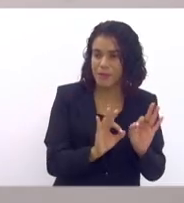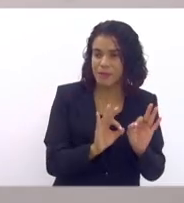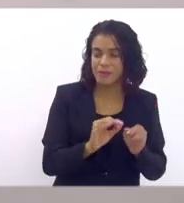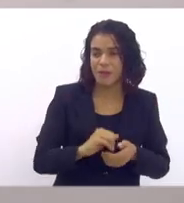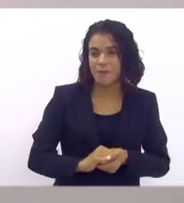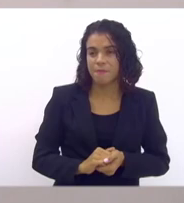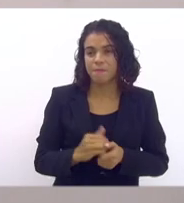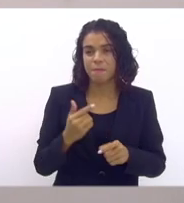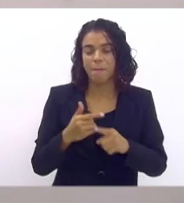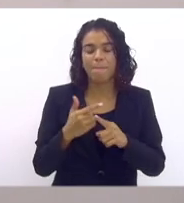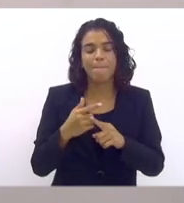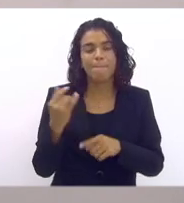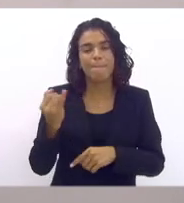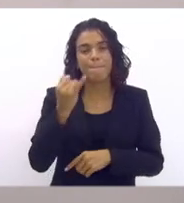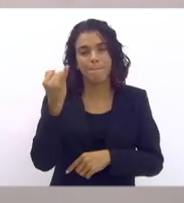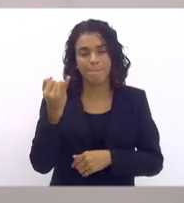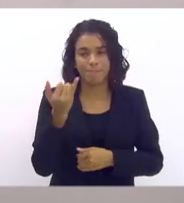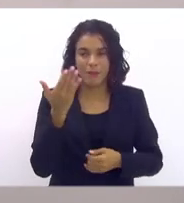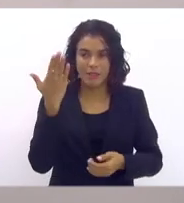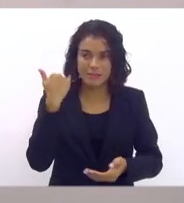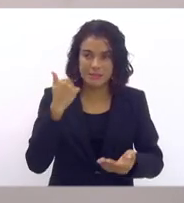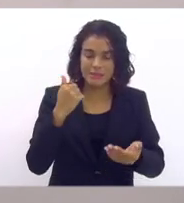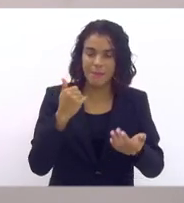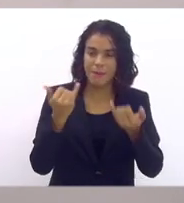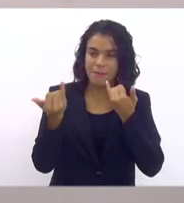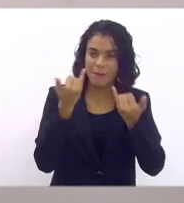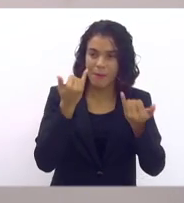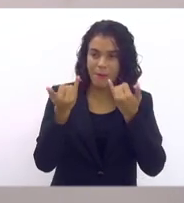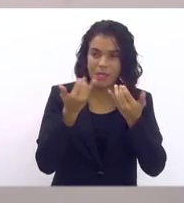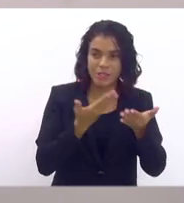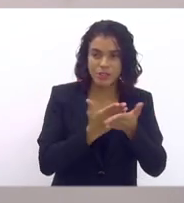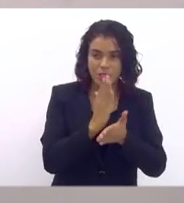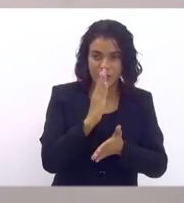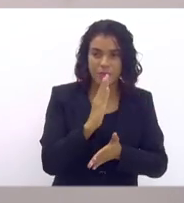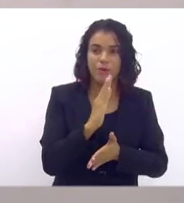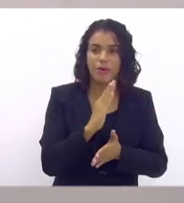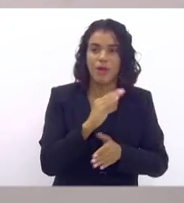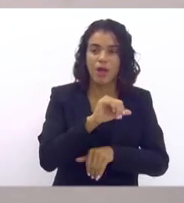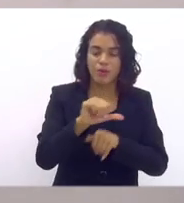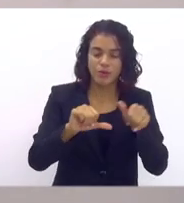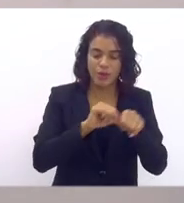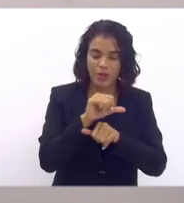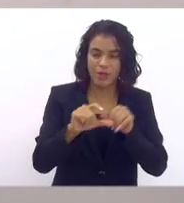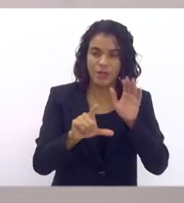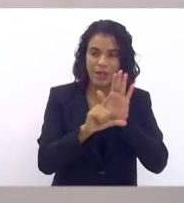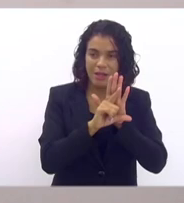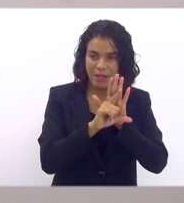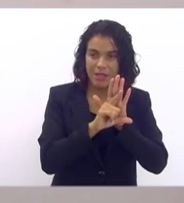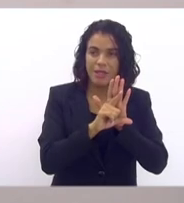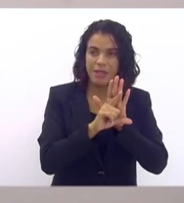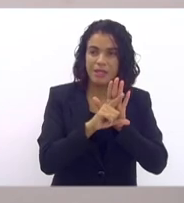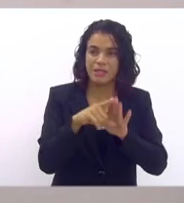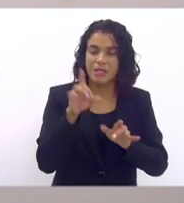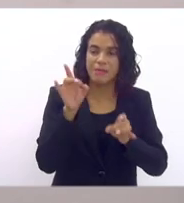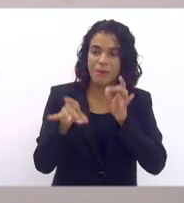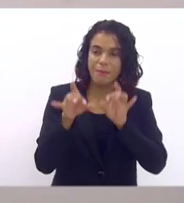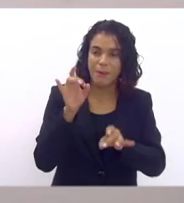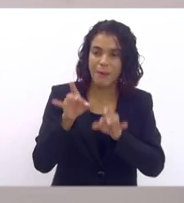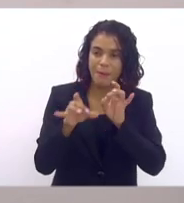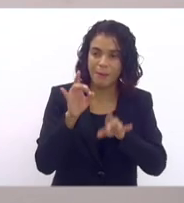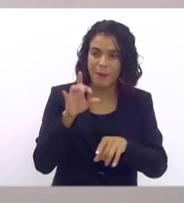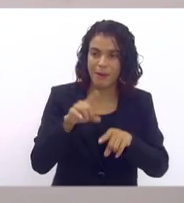saber isso presidente a gente nessa casa aprovou até de minha autoria uma alteração na lei de resíduos sólidos alterando o